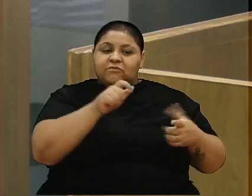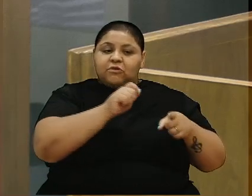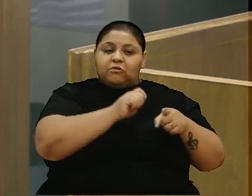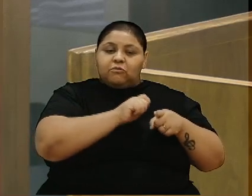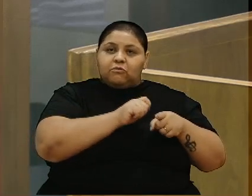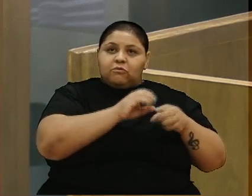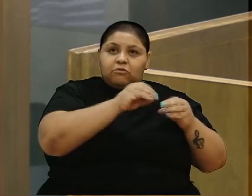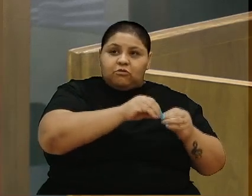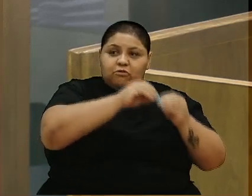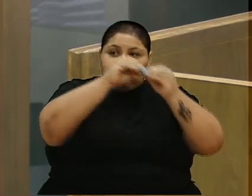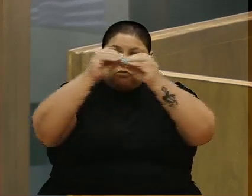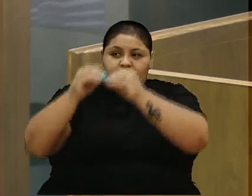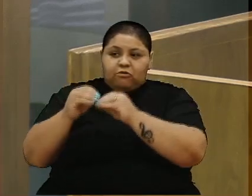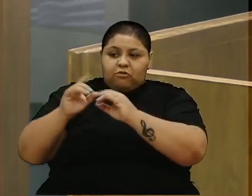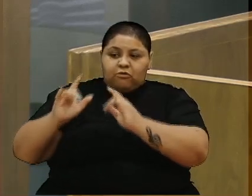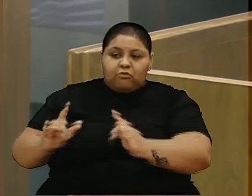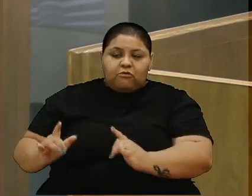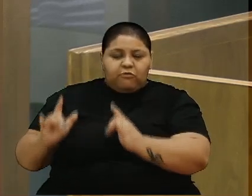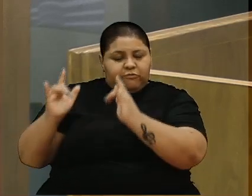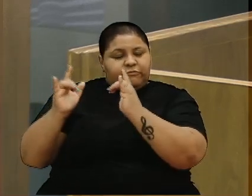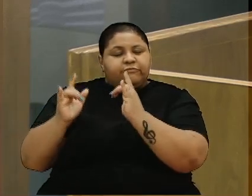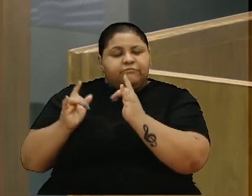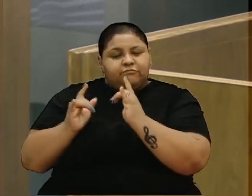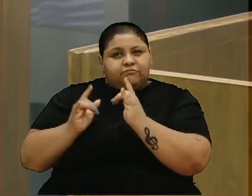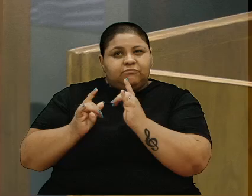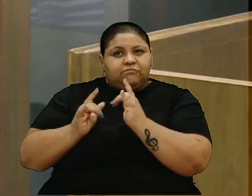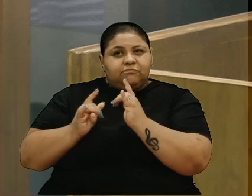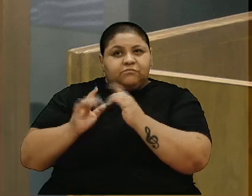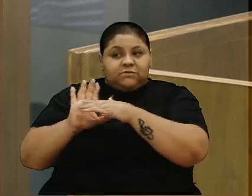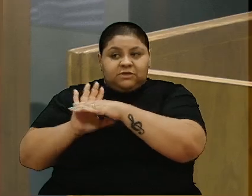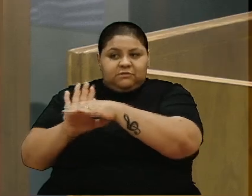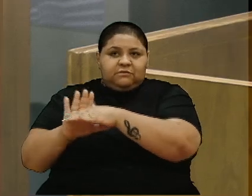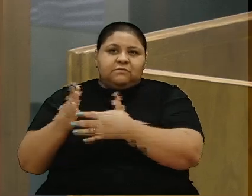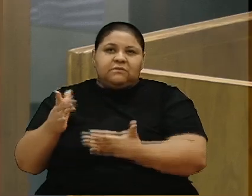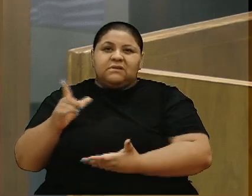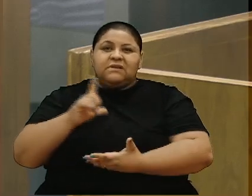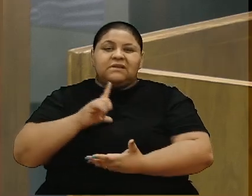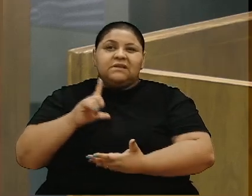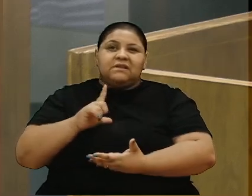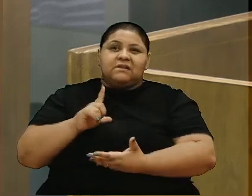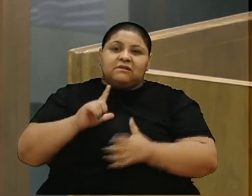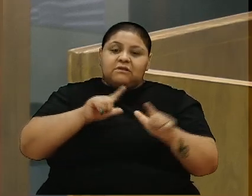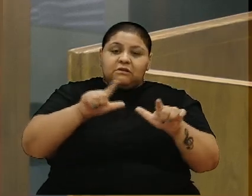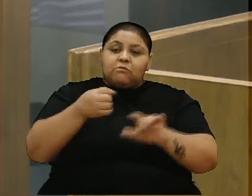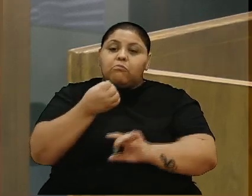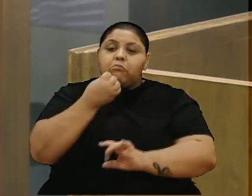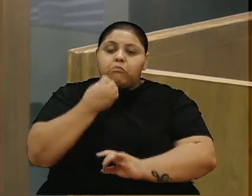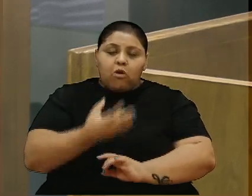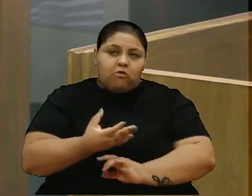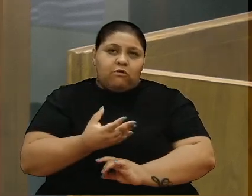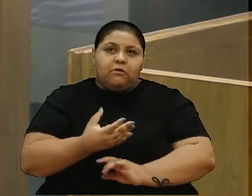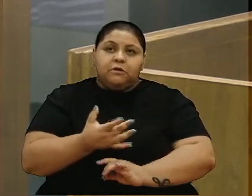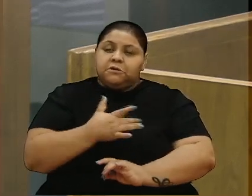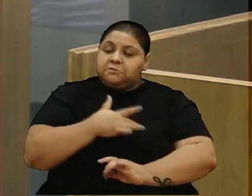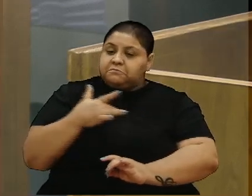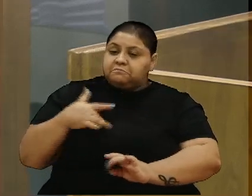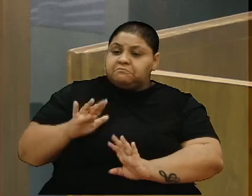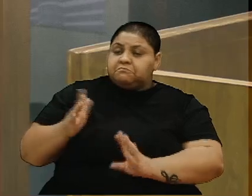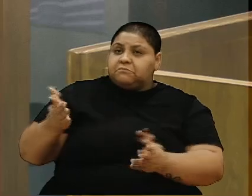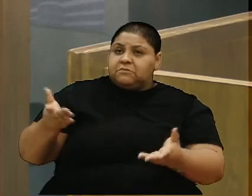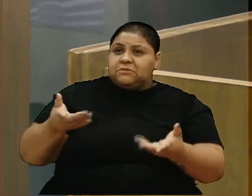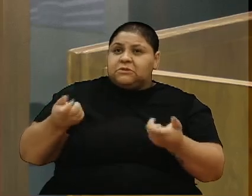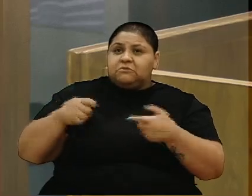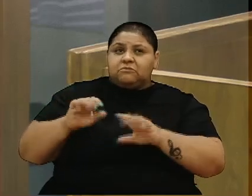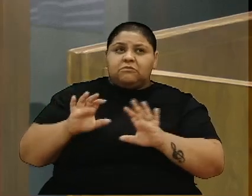alocados nos espaços da Maesa. Tem muitos espaços bons, saudáveis já, que não